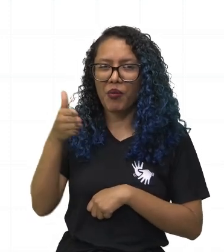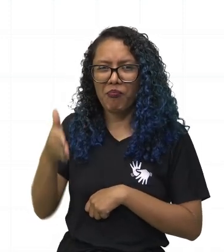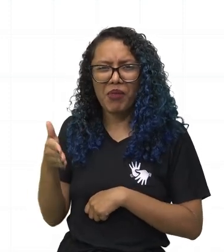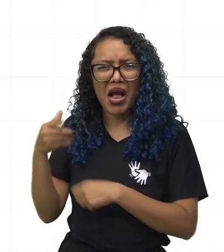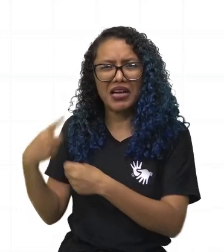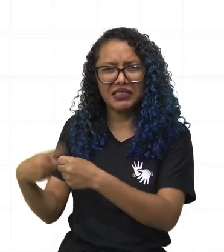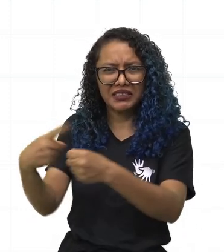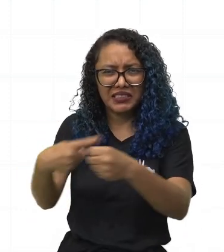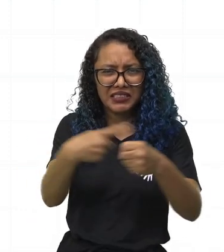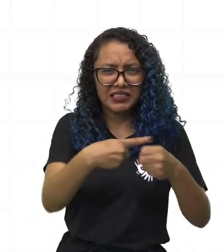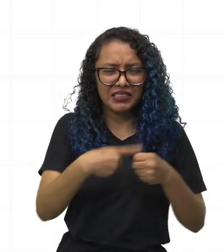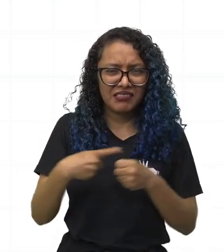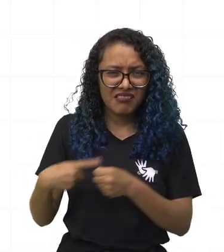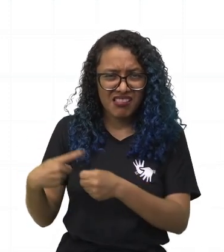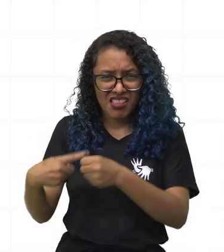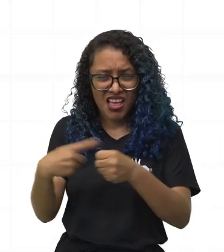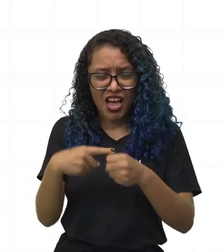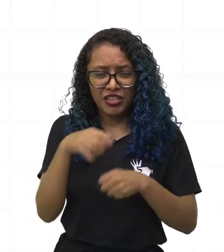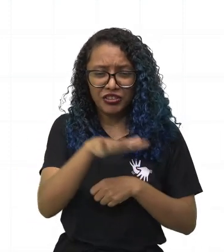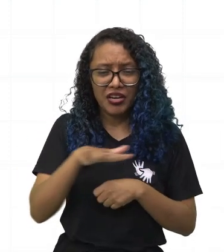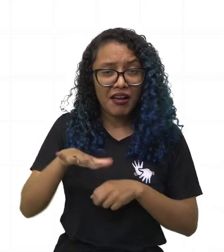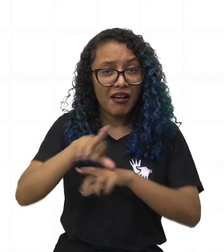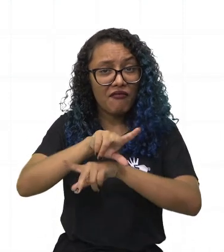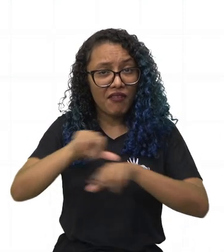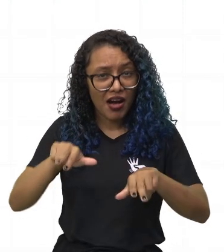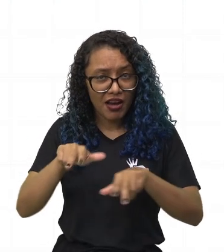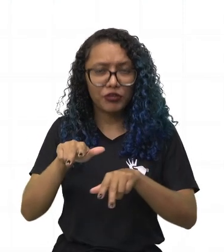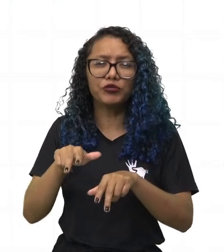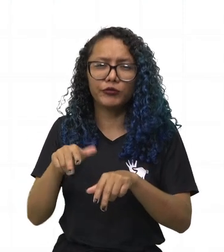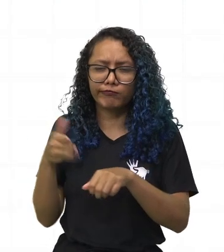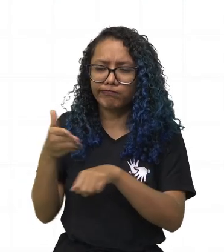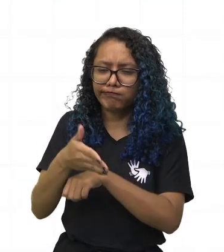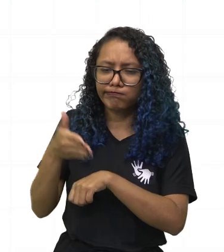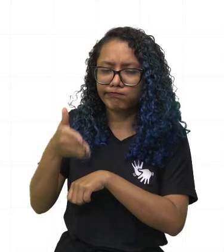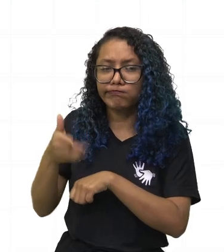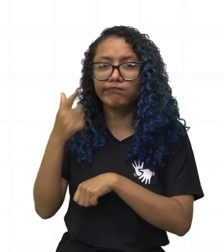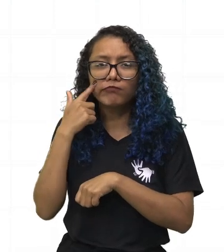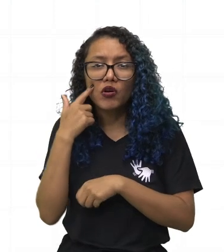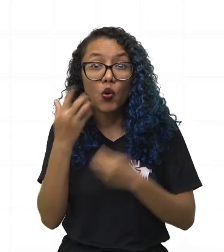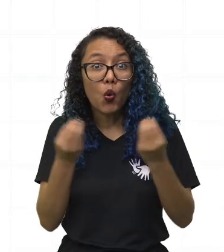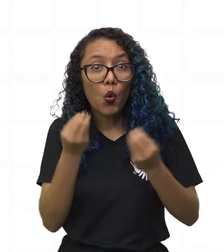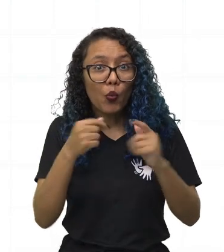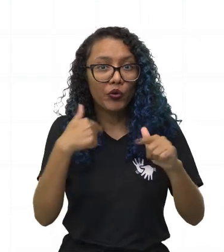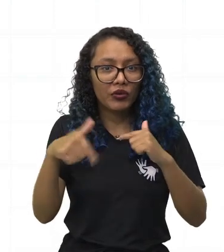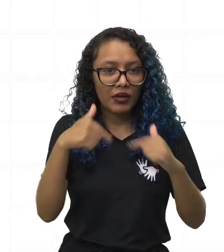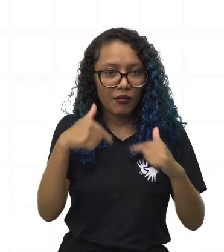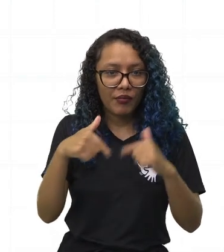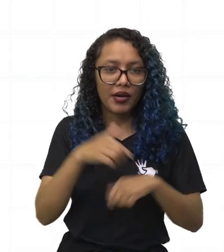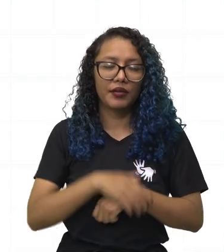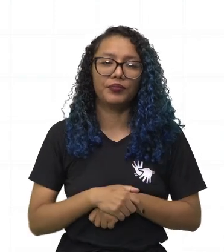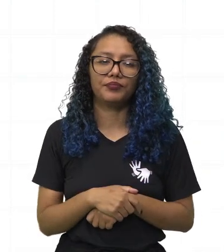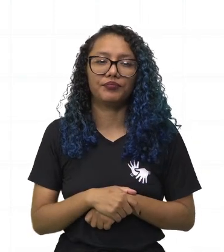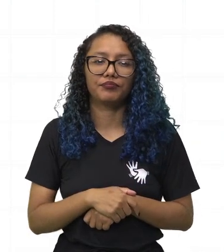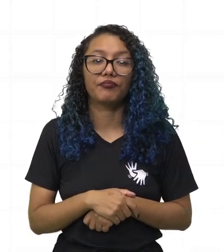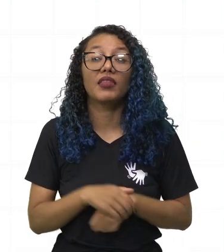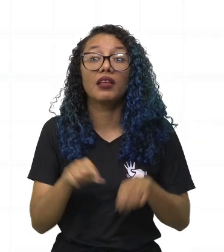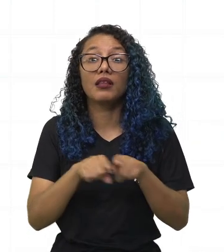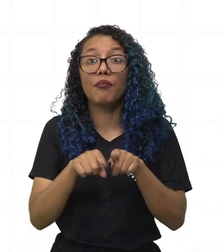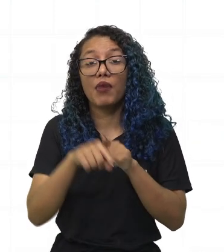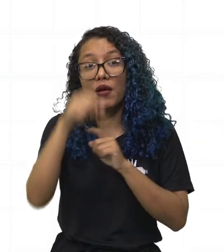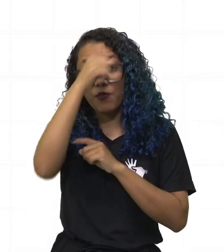Fazenda Velha, Pará e São Sebastião. Durante a atuação, que contou com a presença do prefeito de